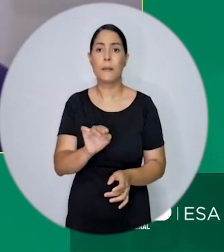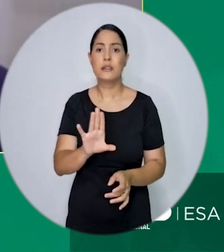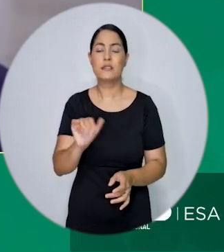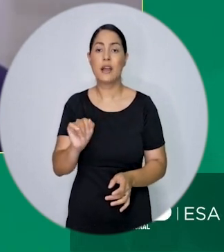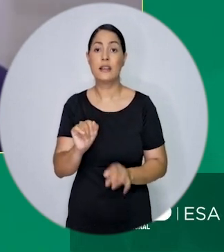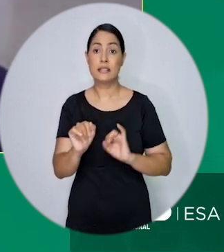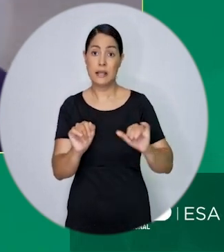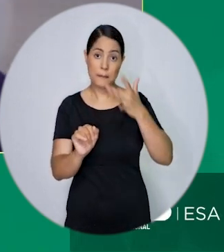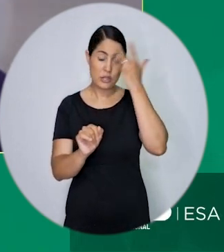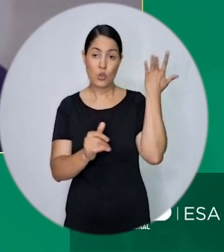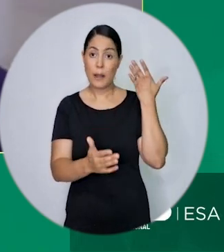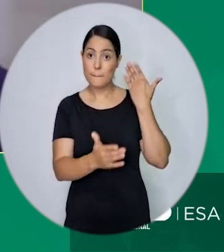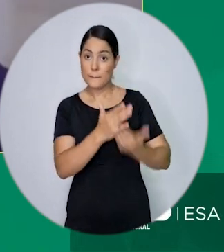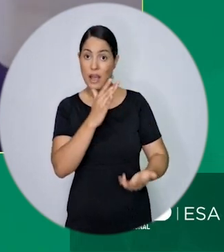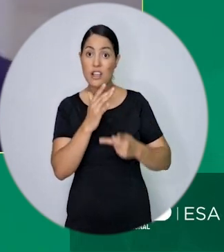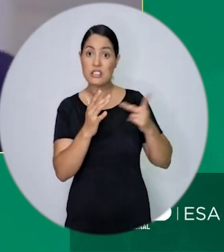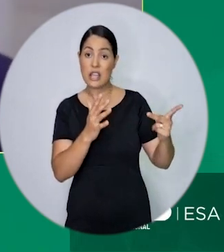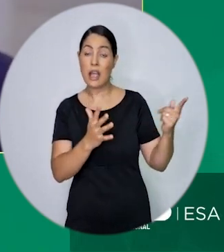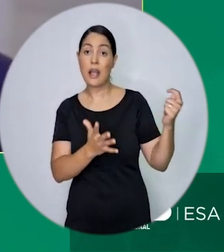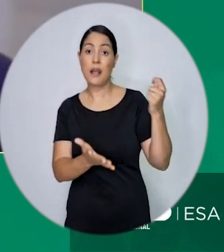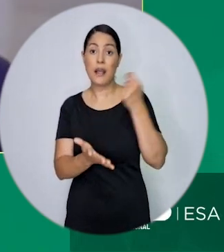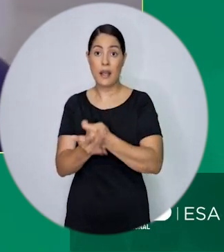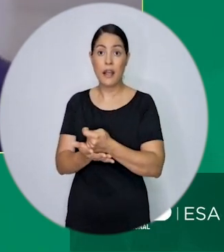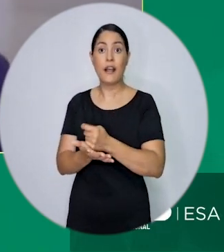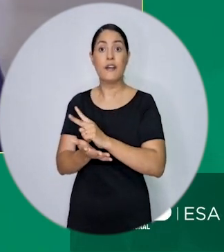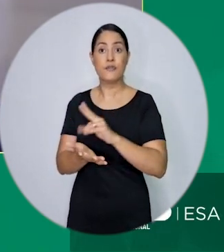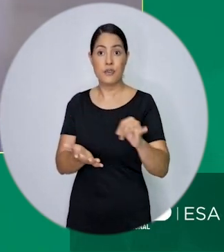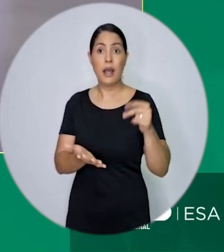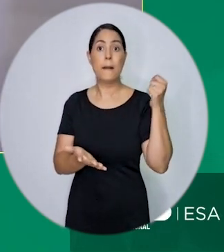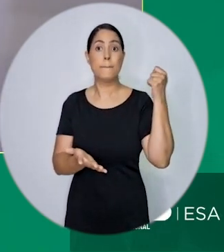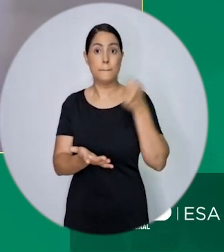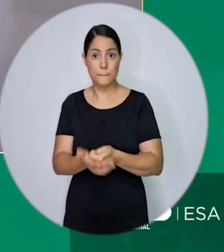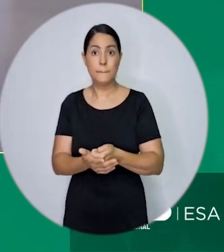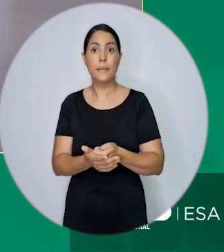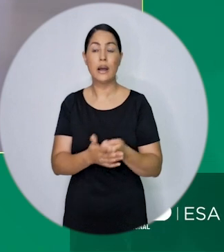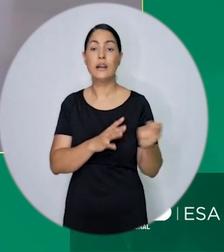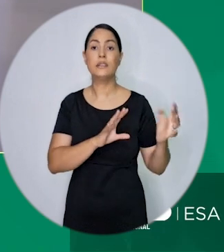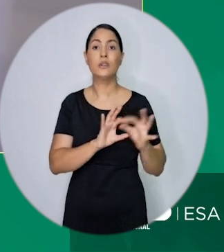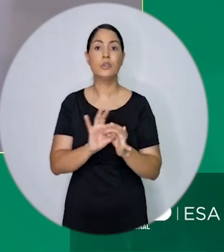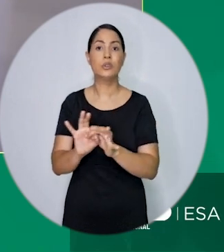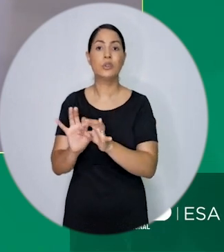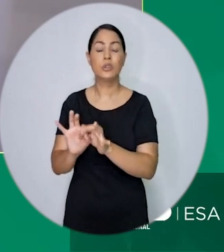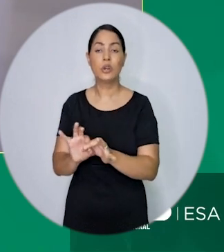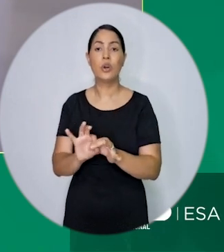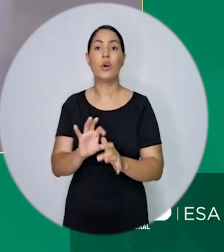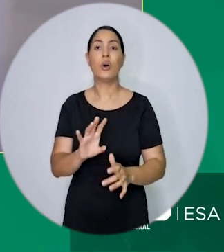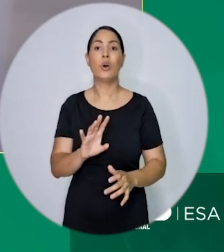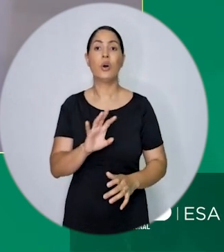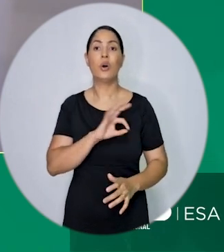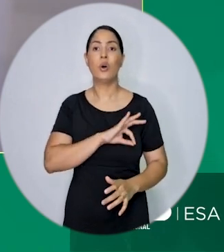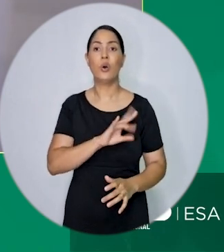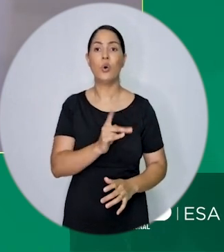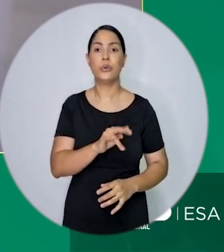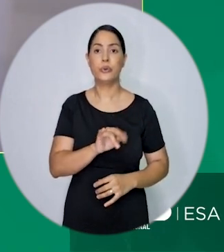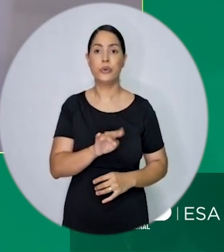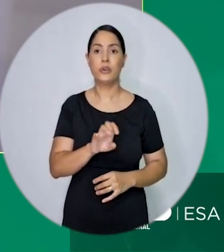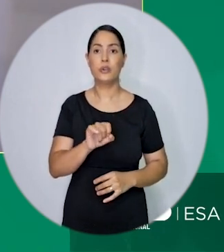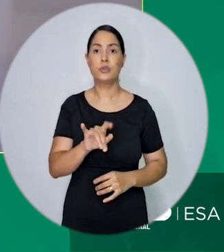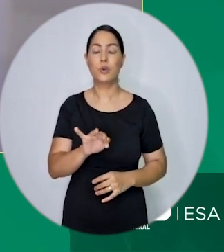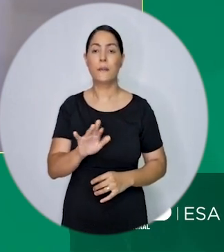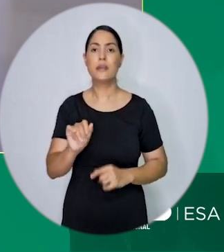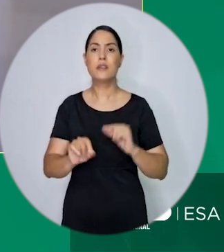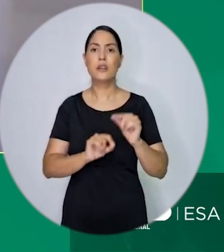imposta à parte derrotada, a parte que deu causa ao processo sem ter razão. Então, os honorários sucumbenciais também têm uma